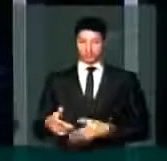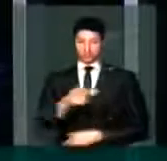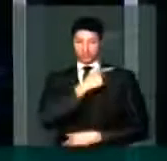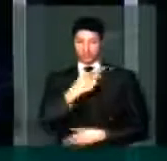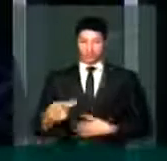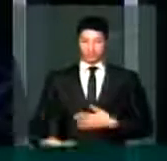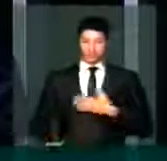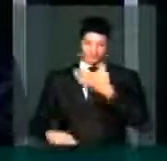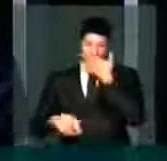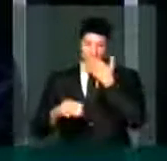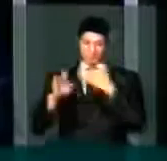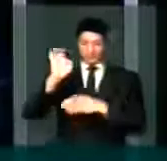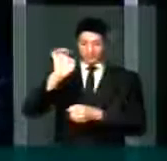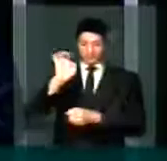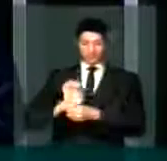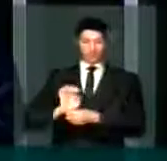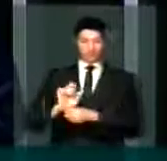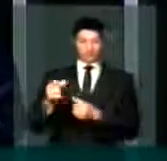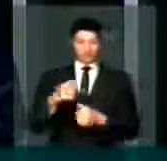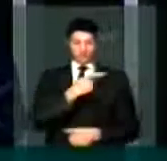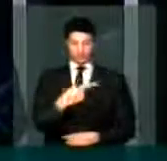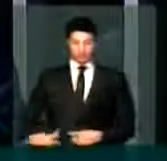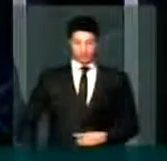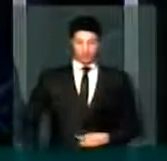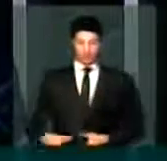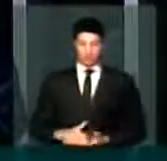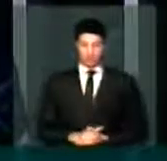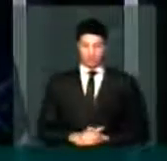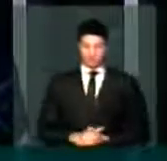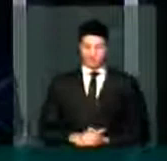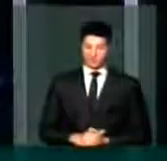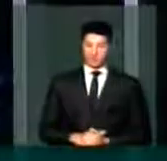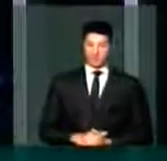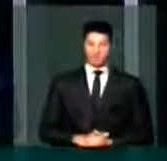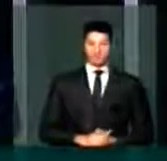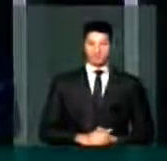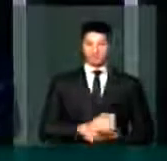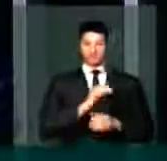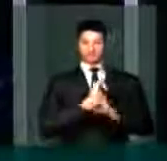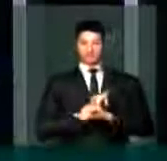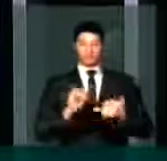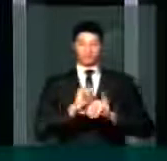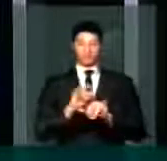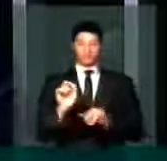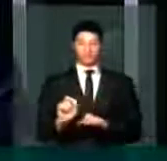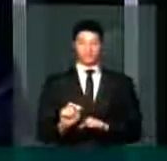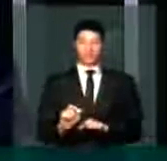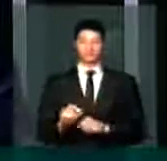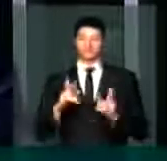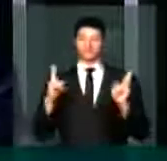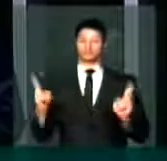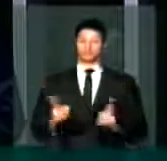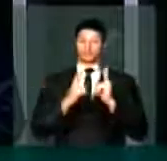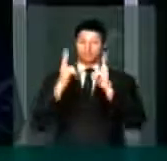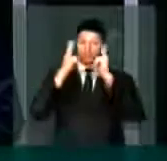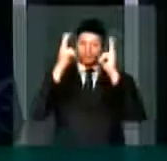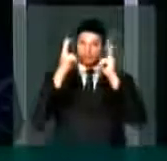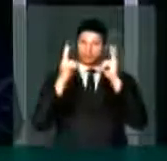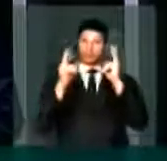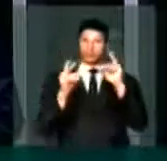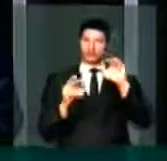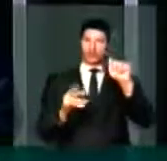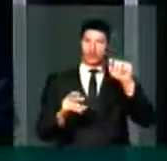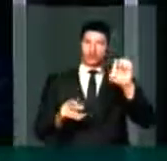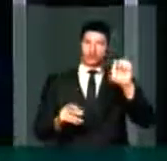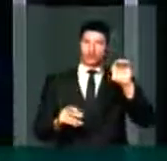ocupa o Executivo, quem está na presidência da República. Dizia-se que, no caso de uma vitória do candidato da